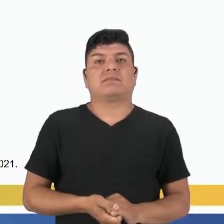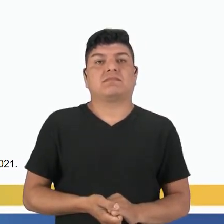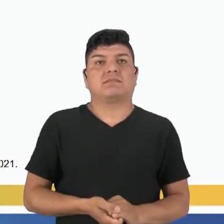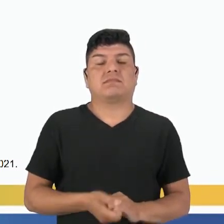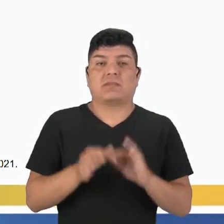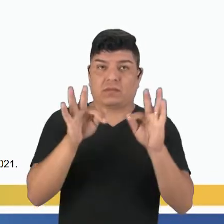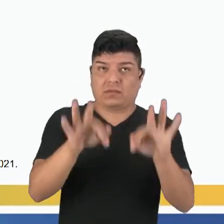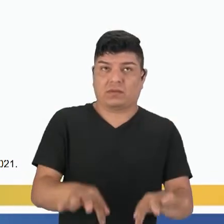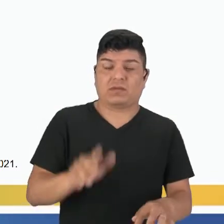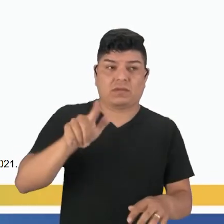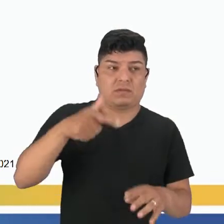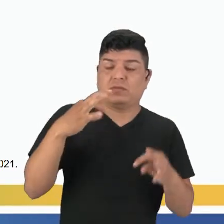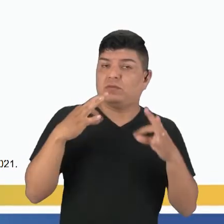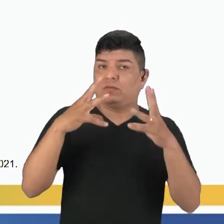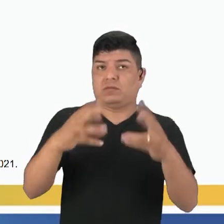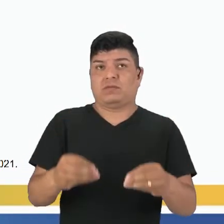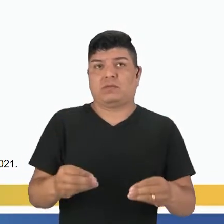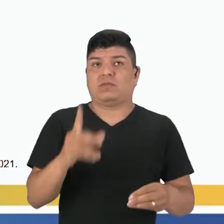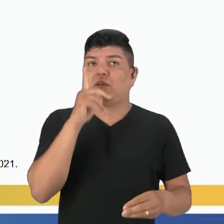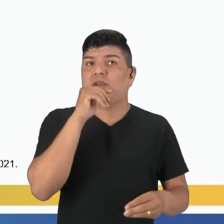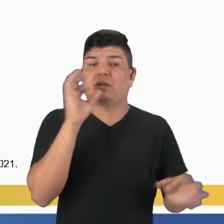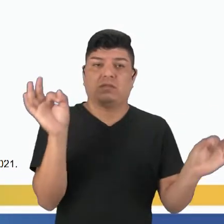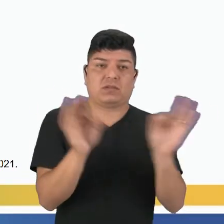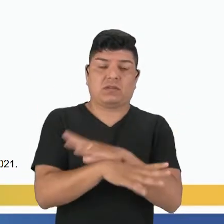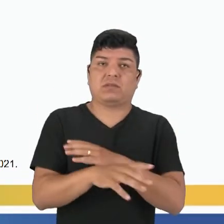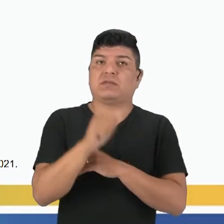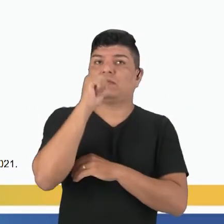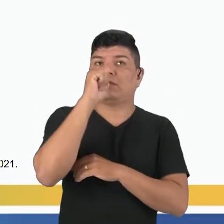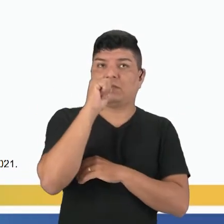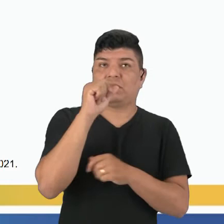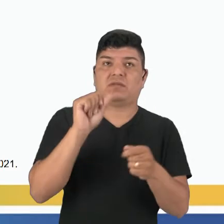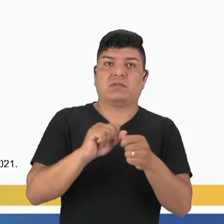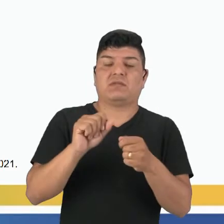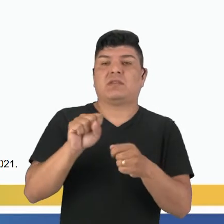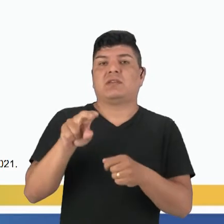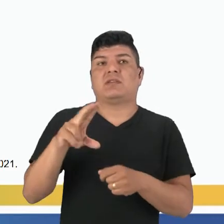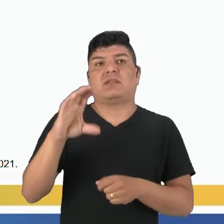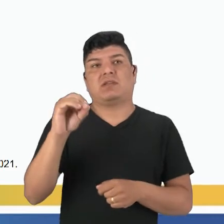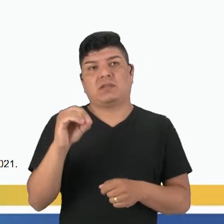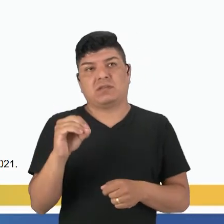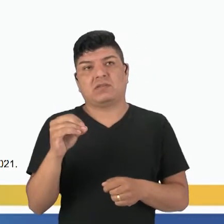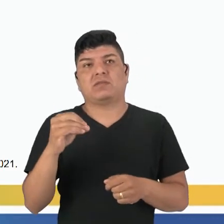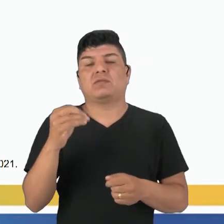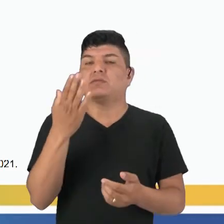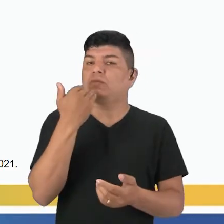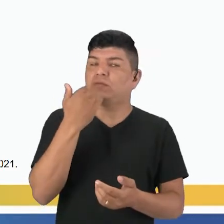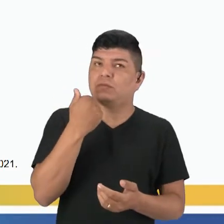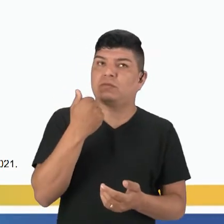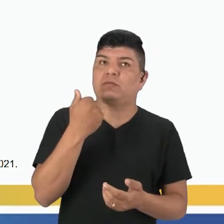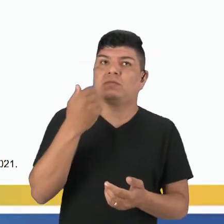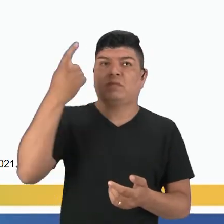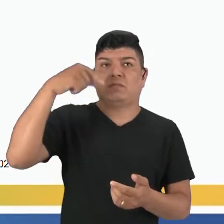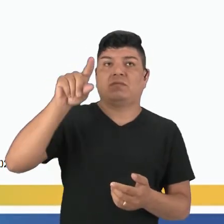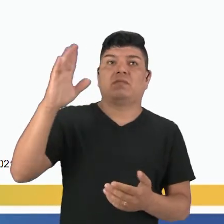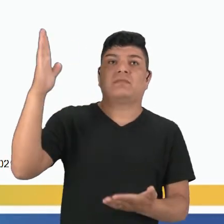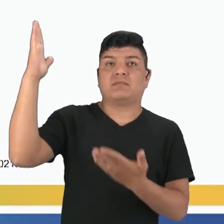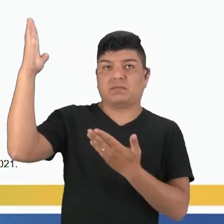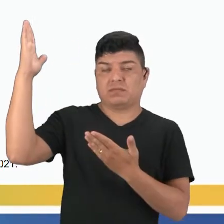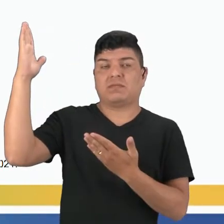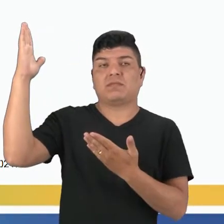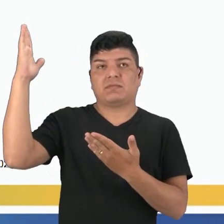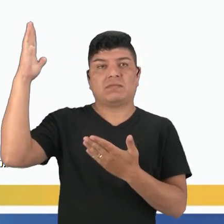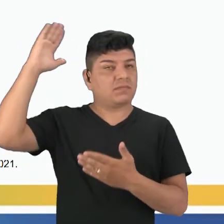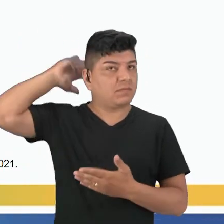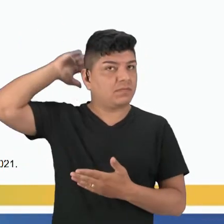E finalmente, depois de tudo isso, a água já está pronta para você beber. Fazer suco, fazer comida. E vai para aqueles reservatórios que você está vendo